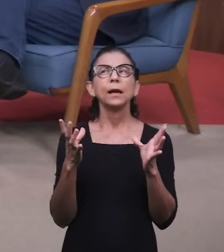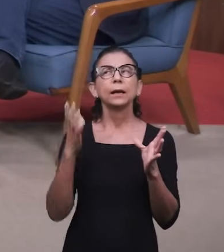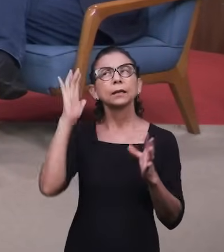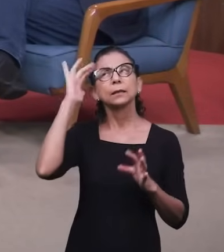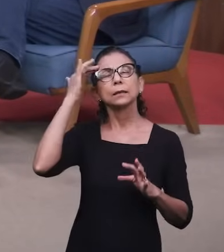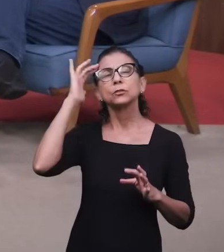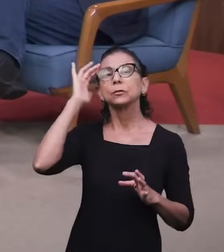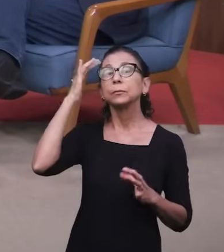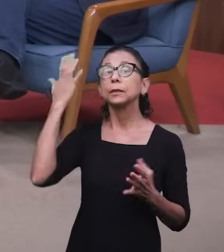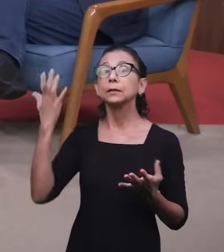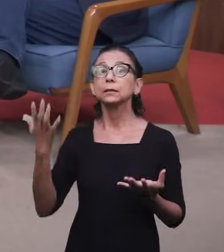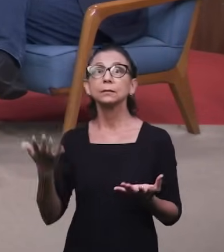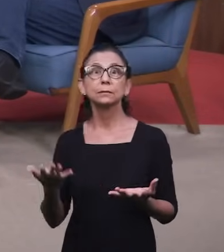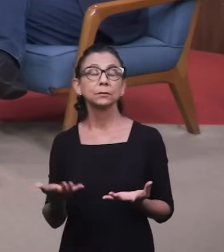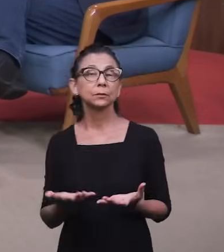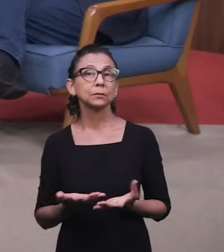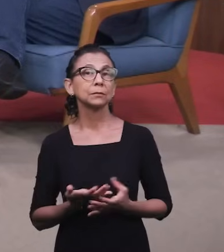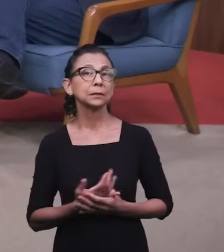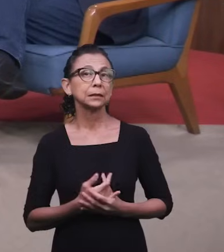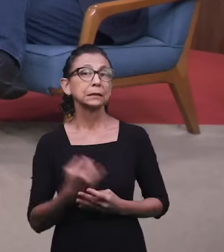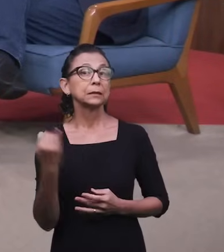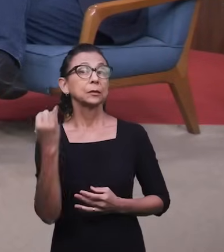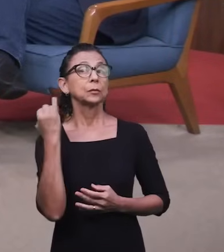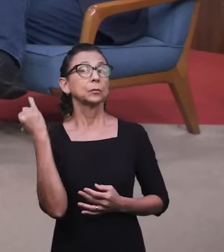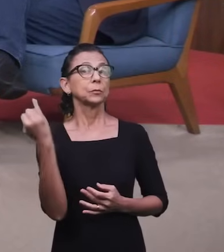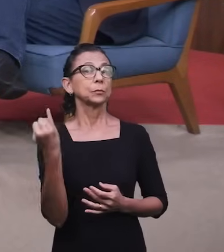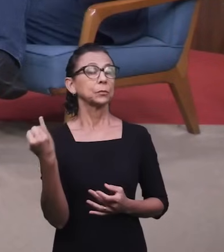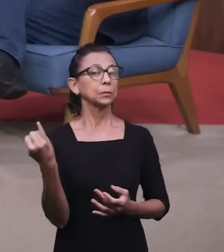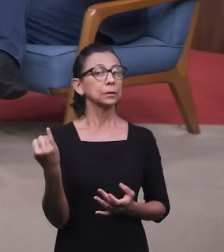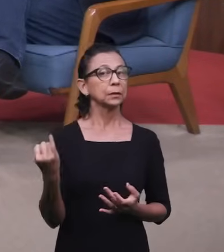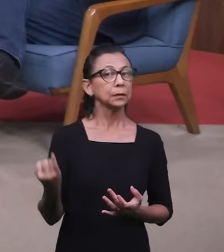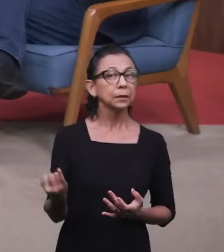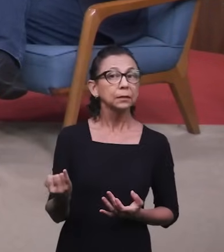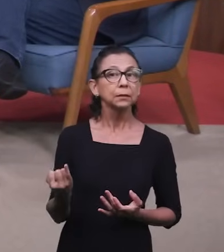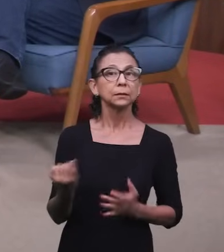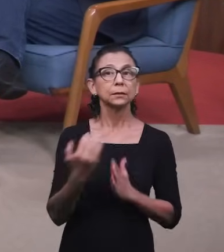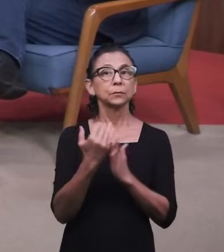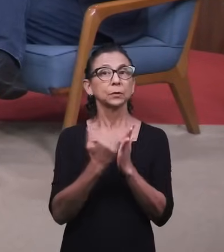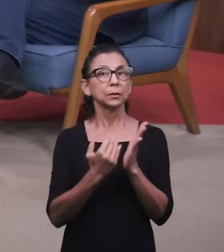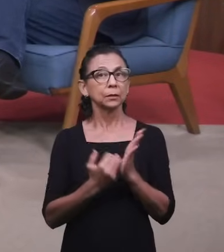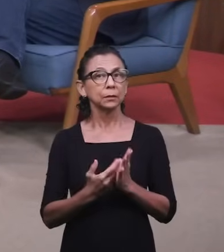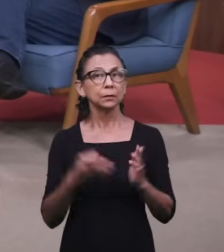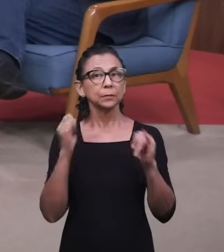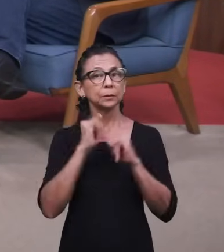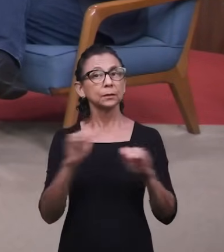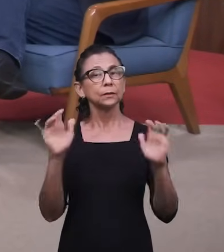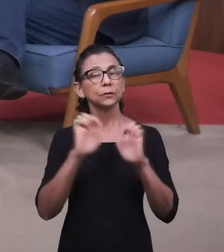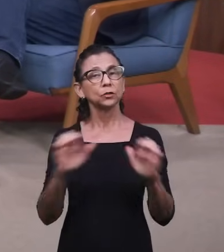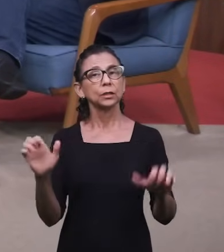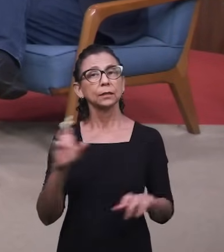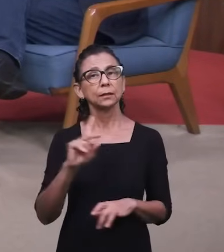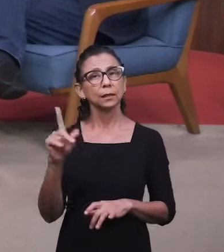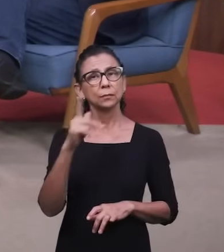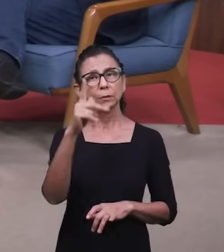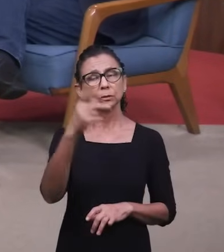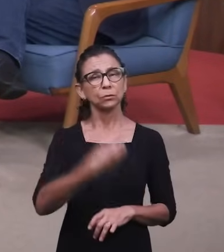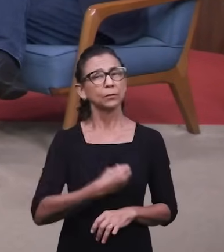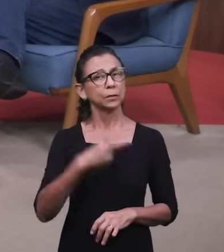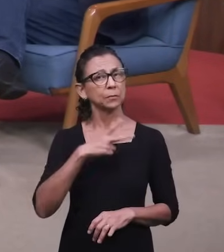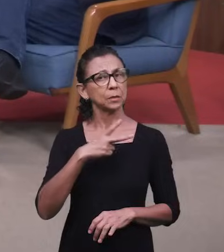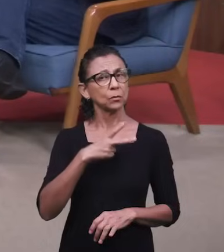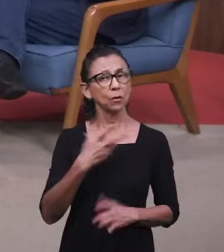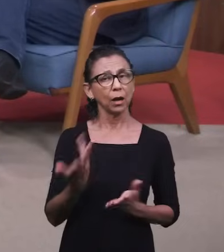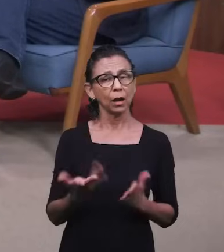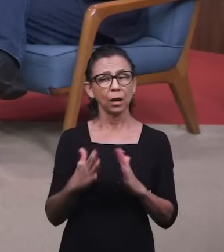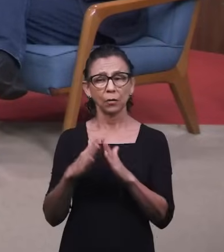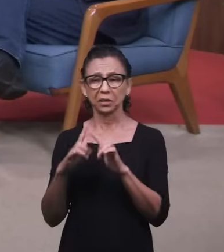entendimento, daquilo que você tem como a importância do Anunciando o Evangelho Eterno, do programa, para a sua vida, para a sua família, para a